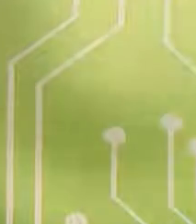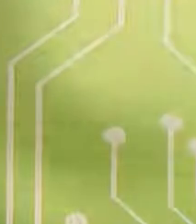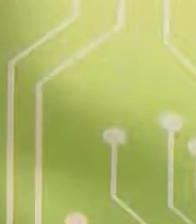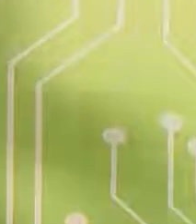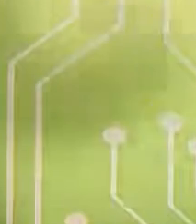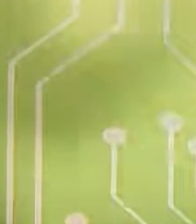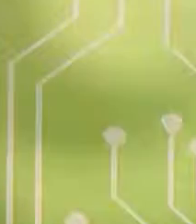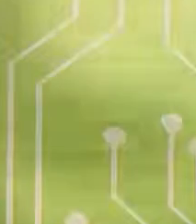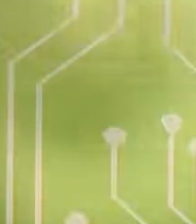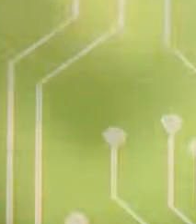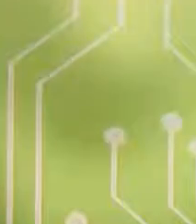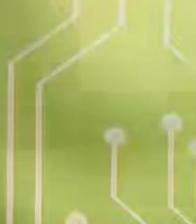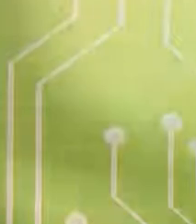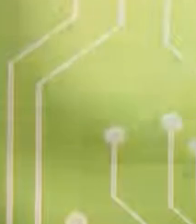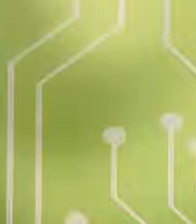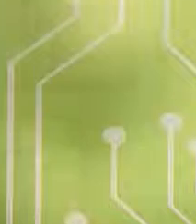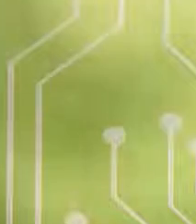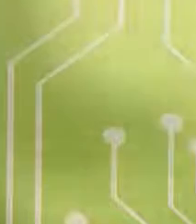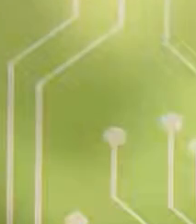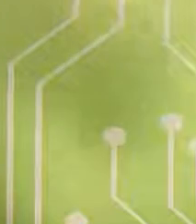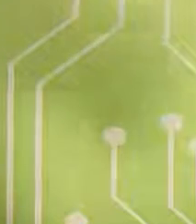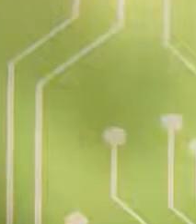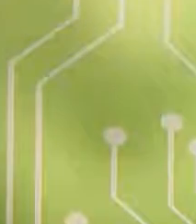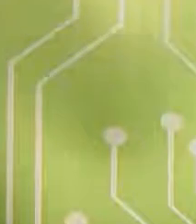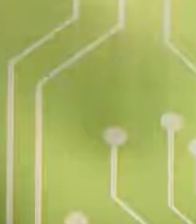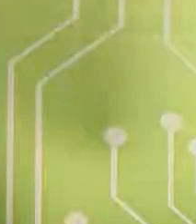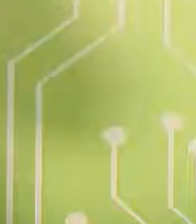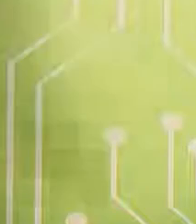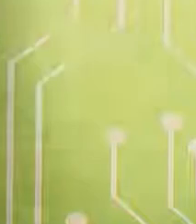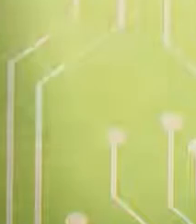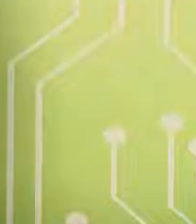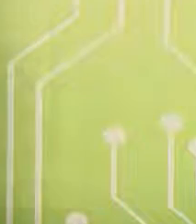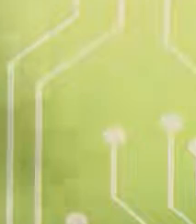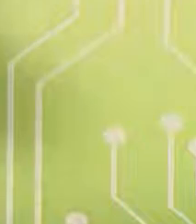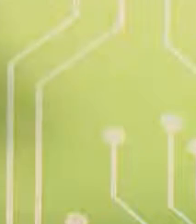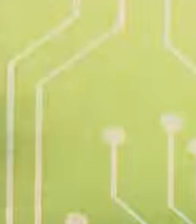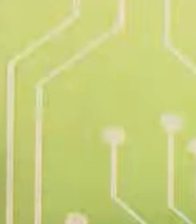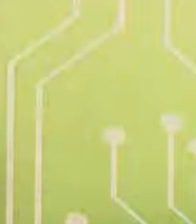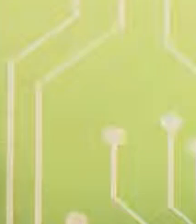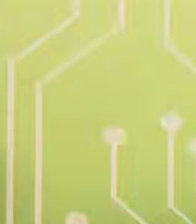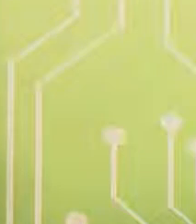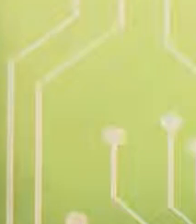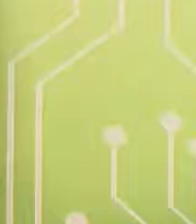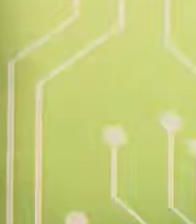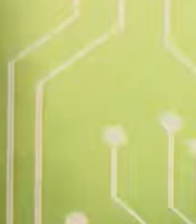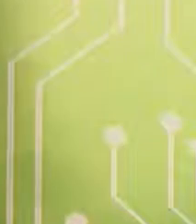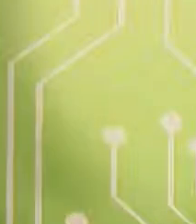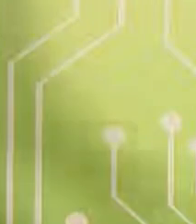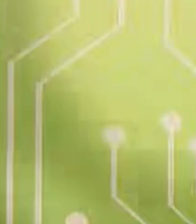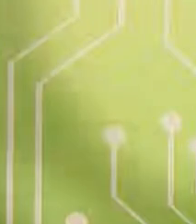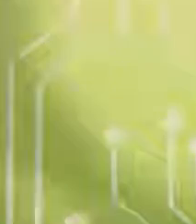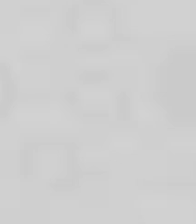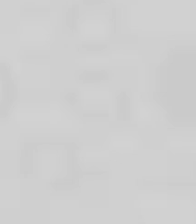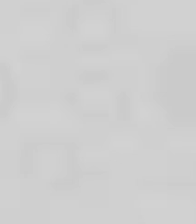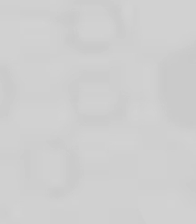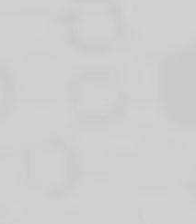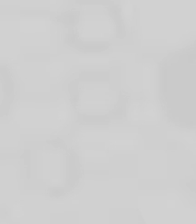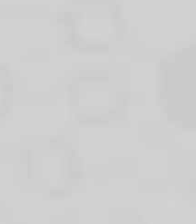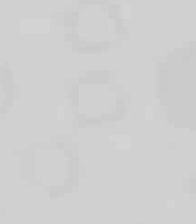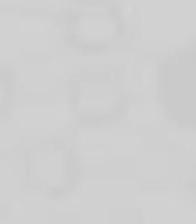que possam ser produzidos os bens que aquela sociedade específica necessita, né?